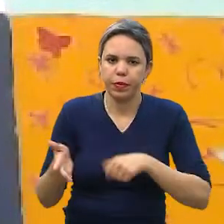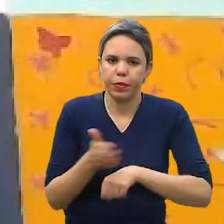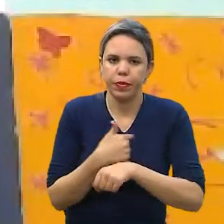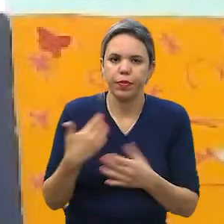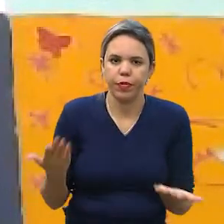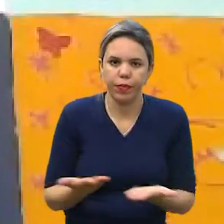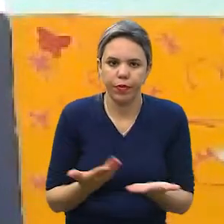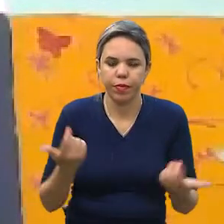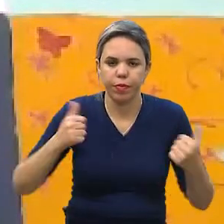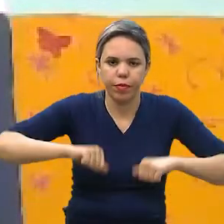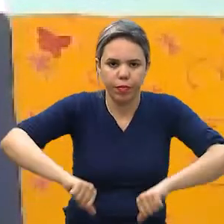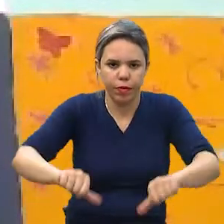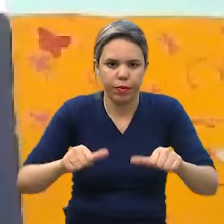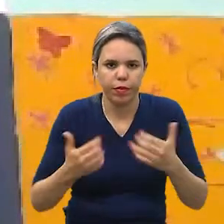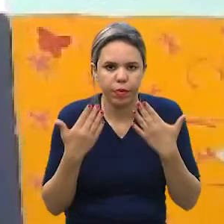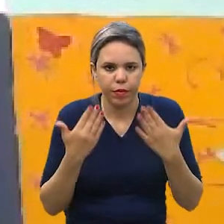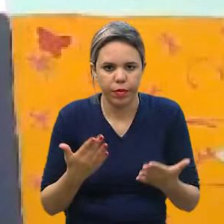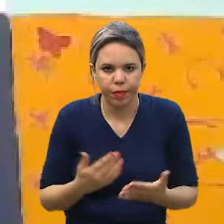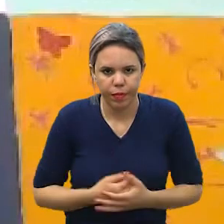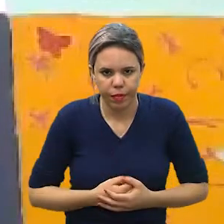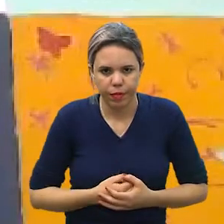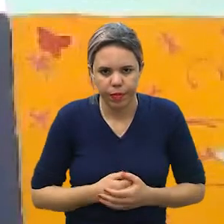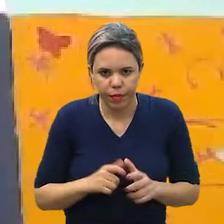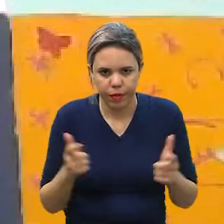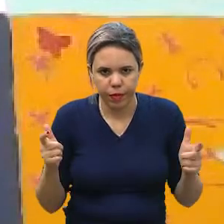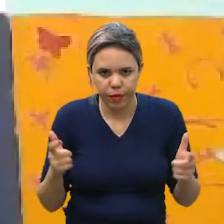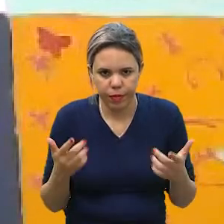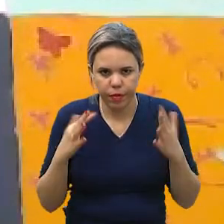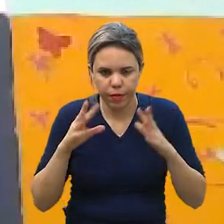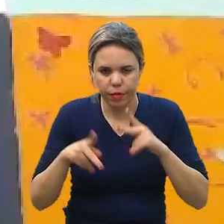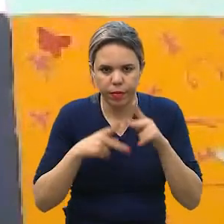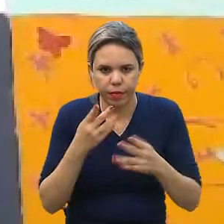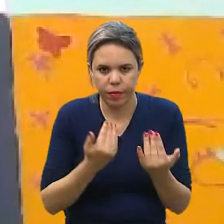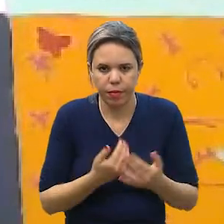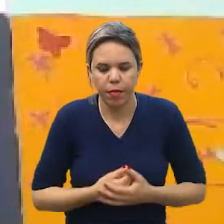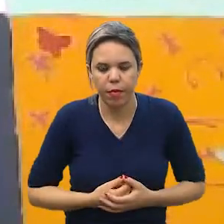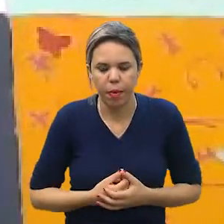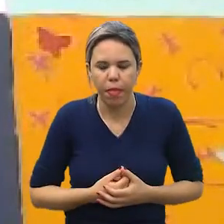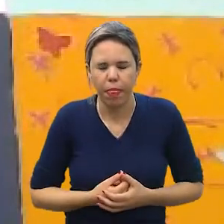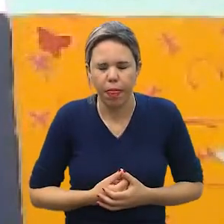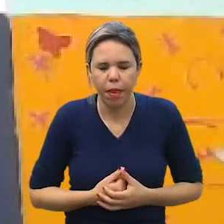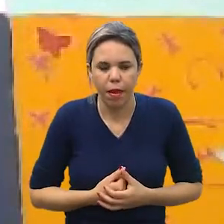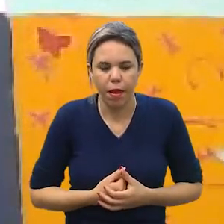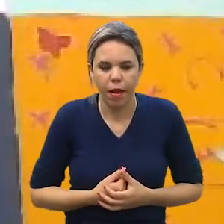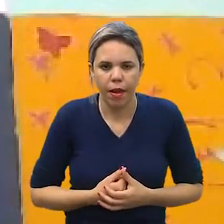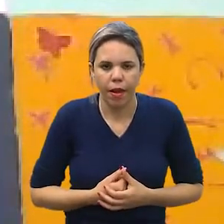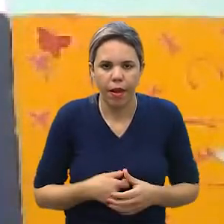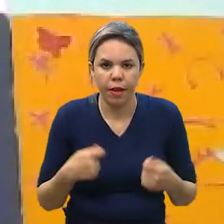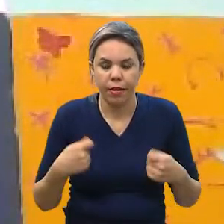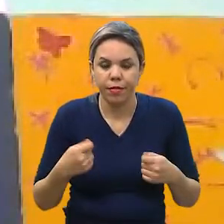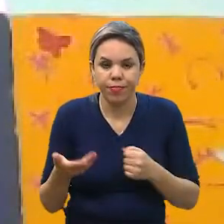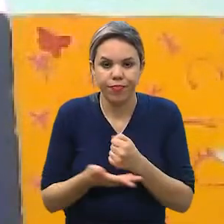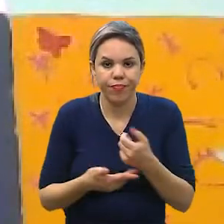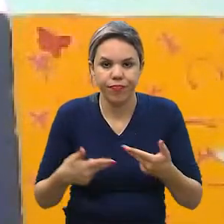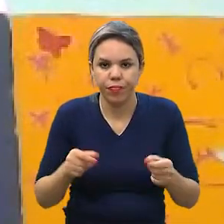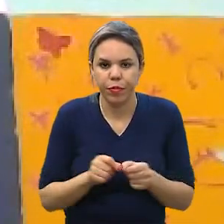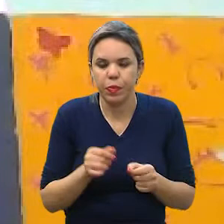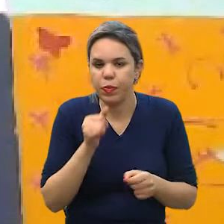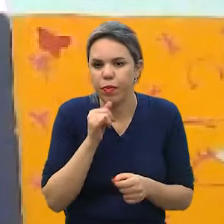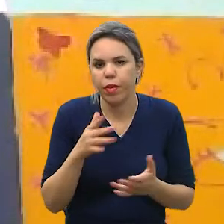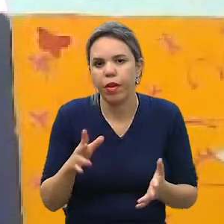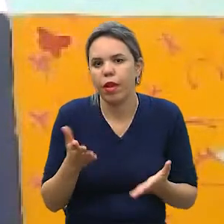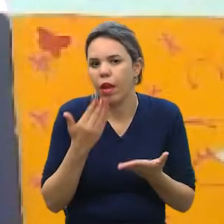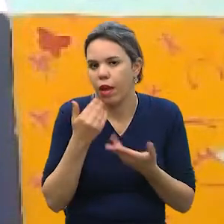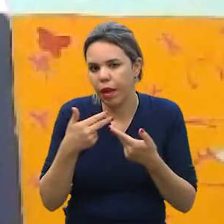antes, mas hoje ela se aparece muito mais à vista dos nossos olhos, né? E necessidades básicas, então a